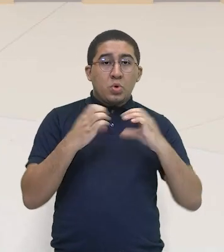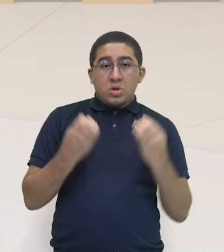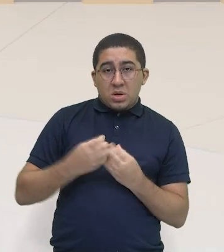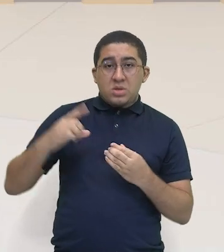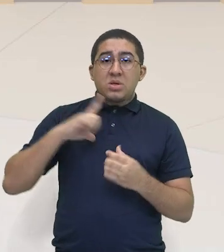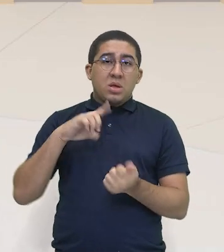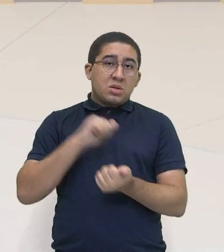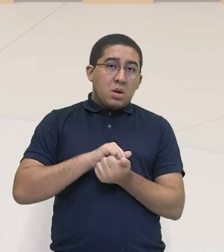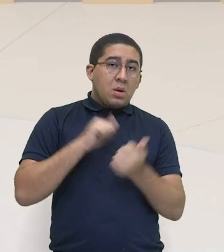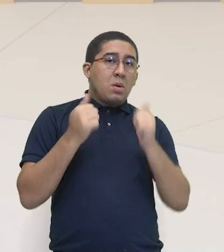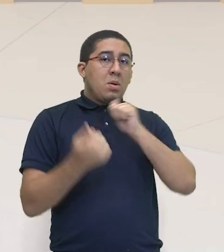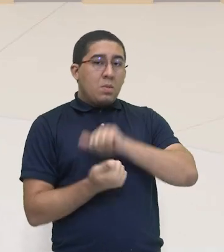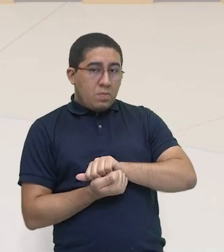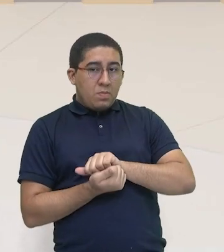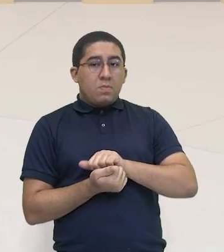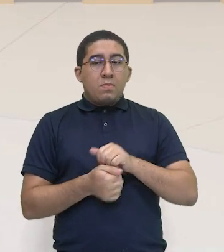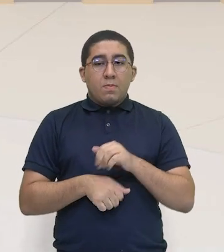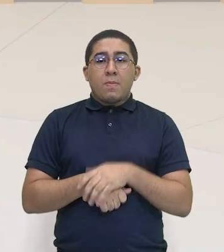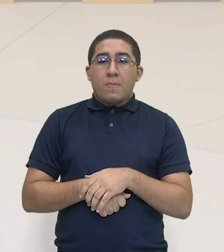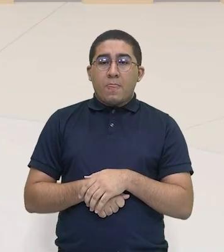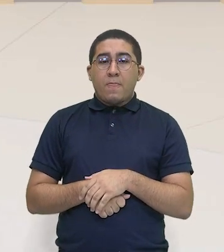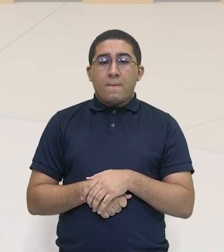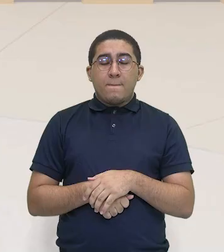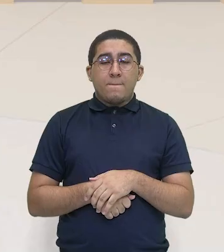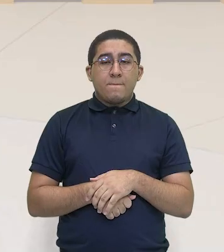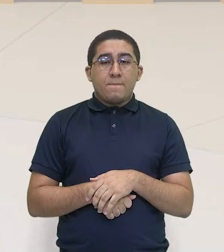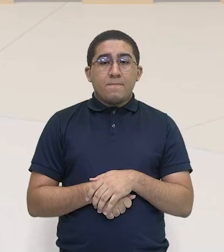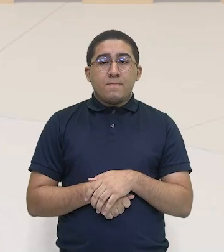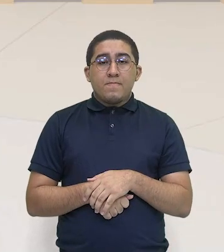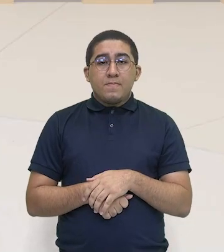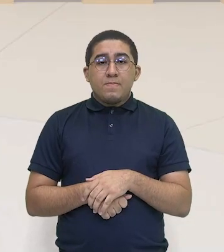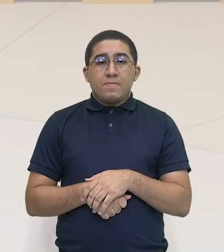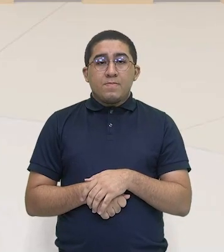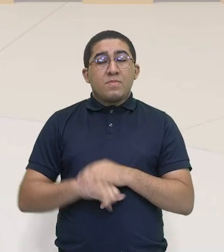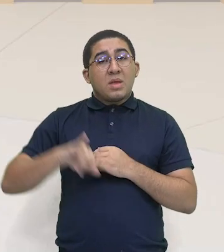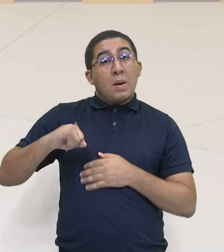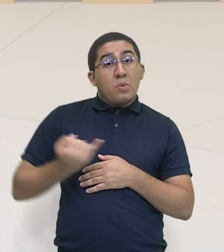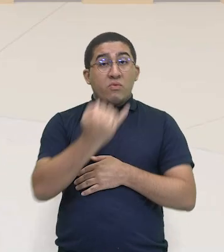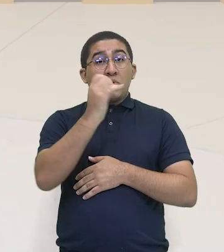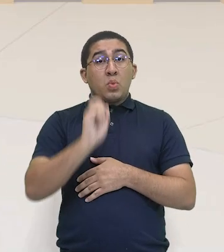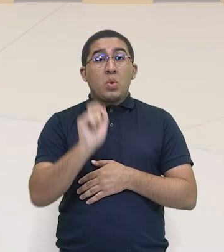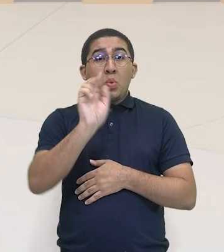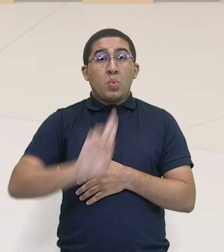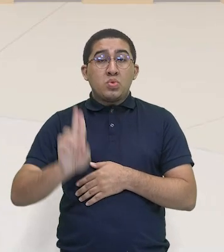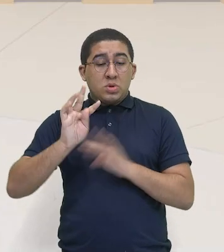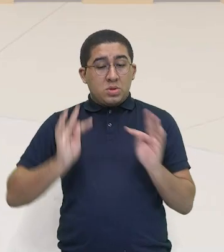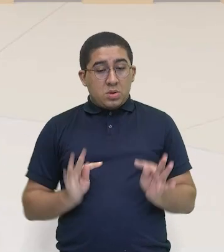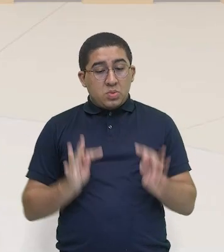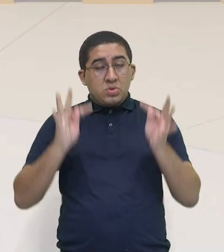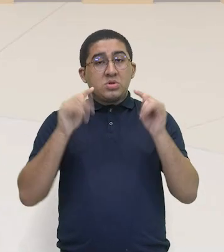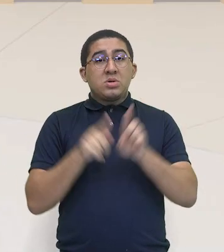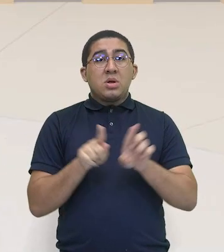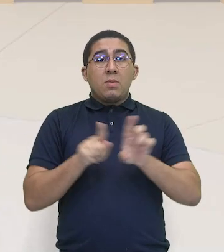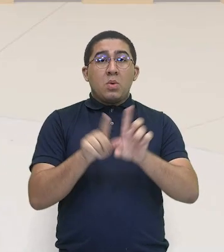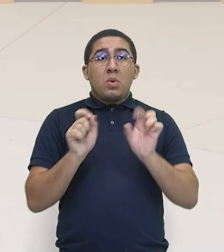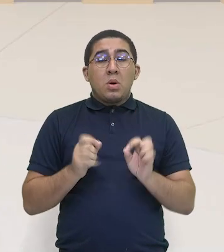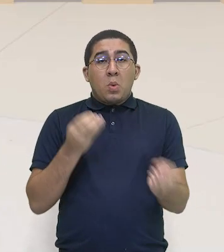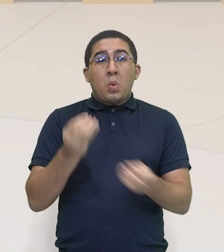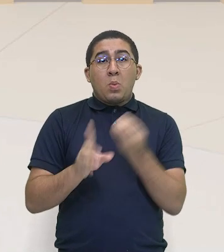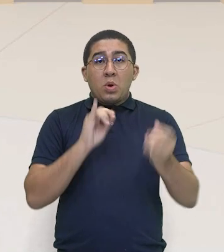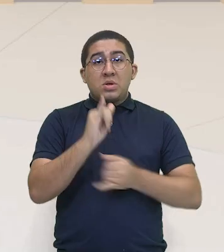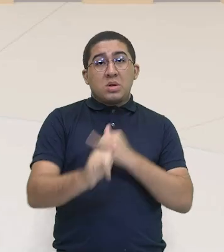é importante esse processo. Então, se aproveita de recursos tecnológicos, do alcance